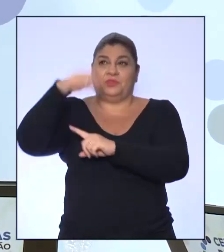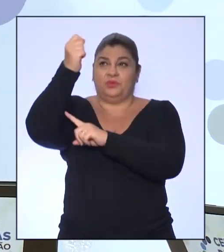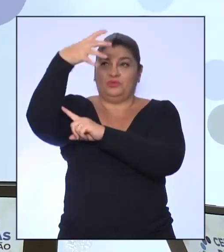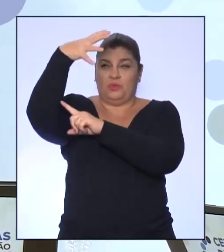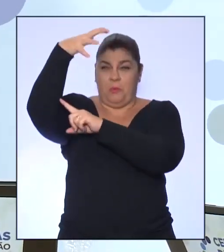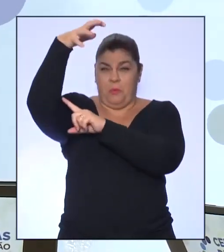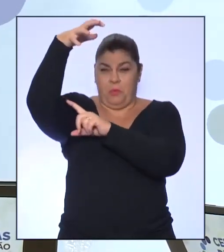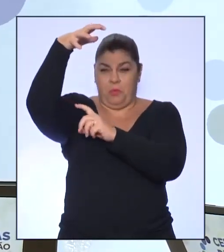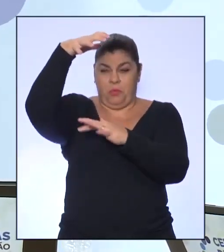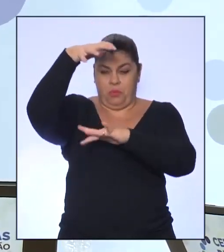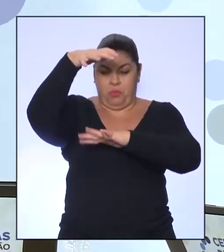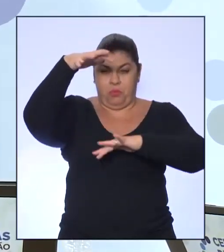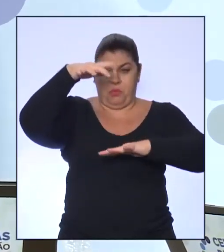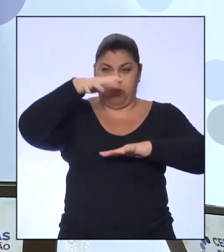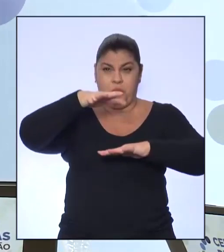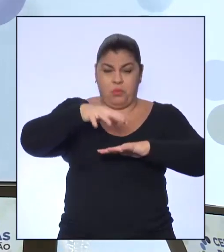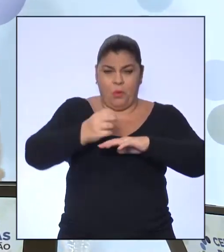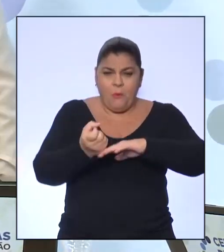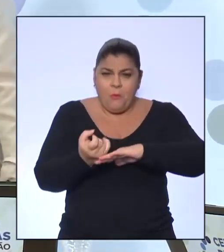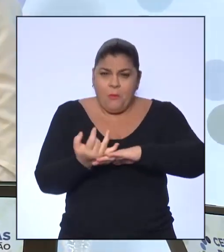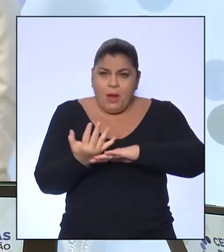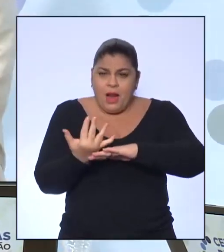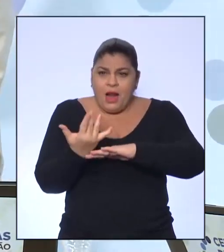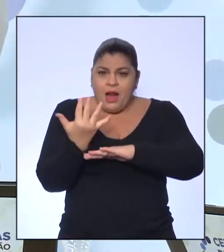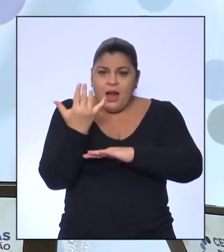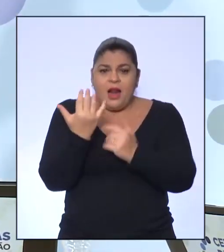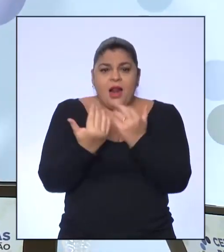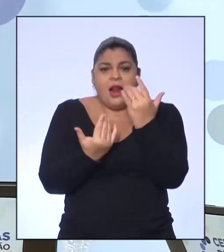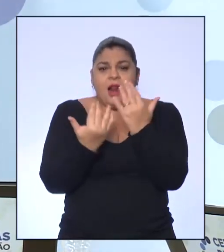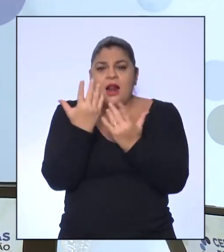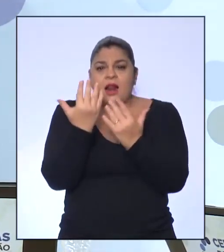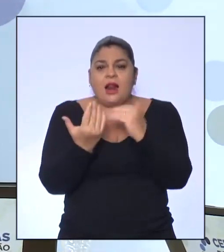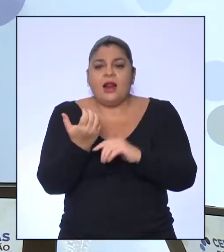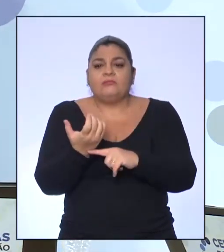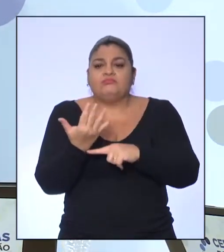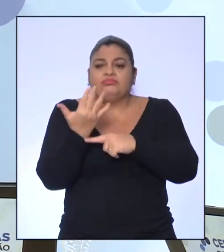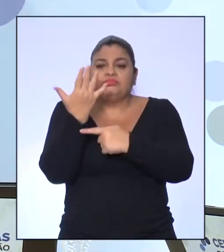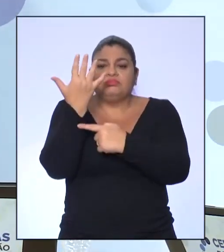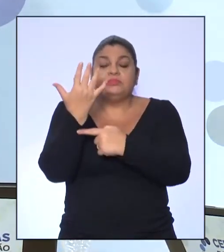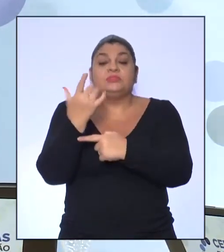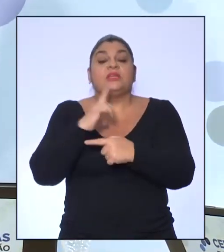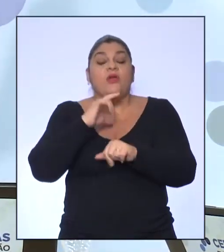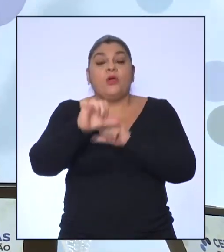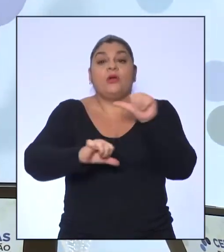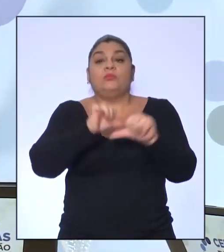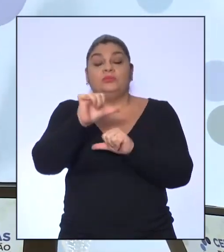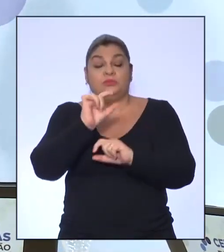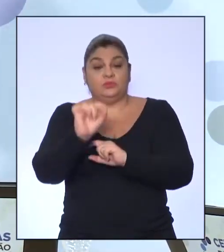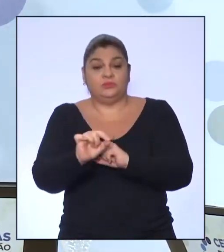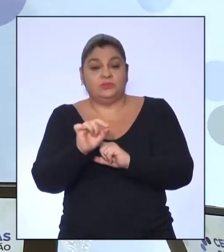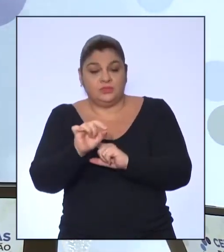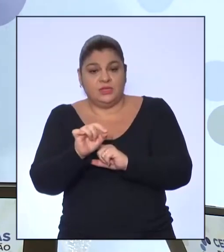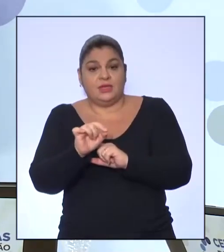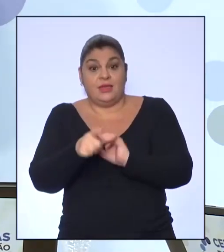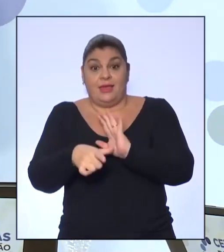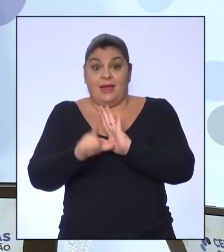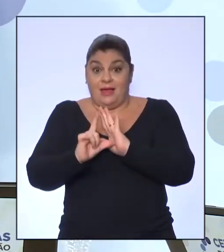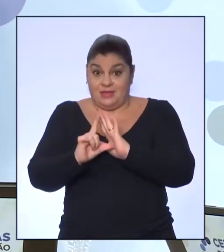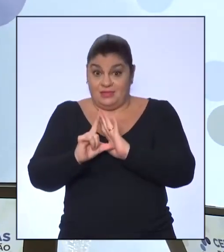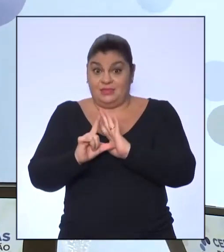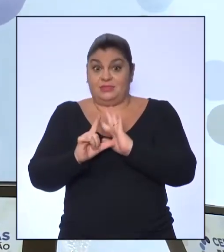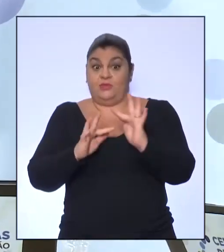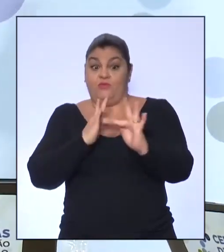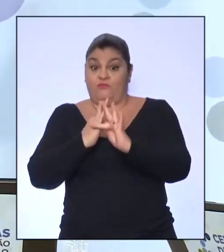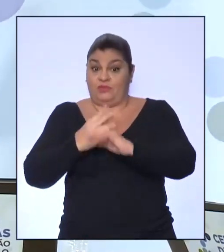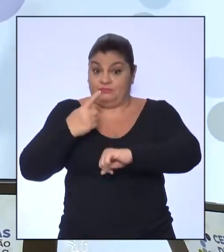Aqueceu essa água e ela aquecida, ela teve uma mudança, né, do estado físico. Ela deixa de